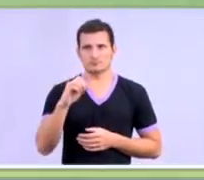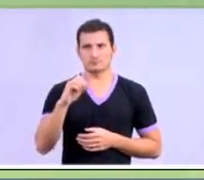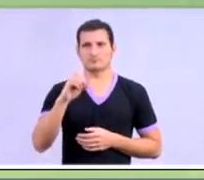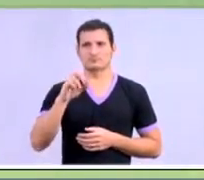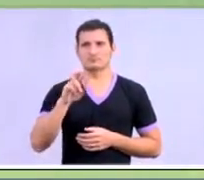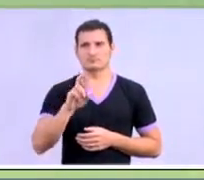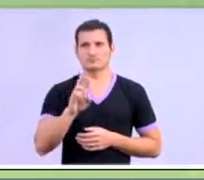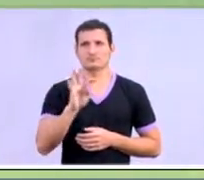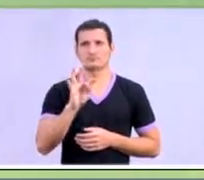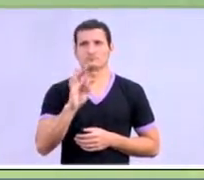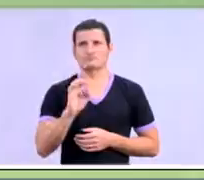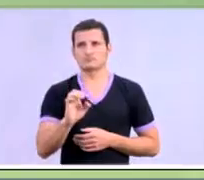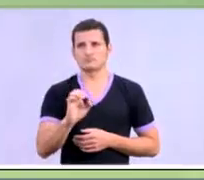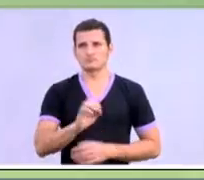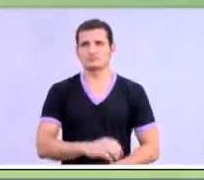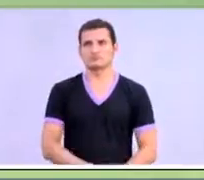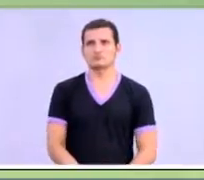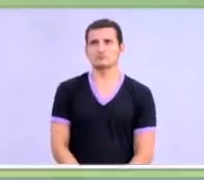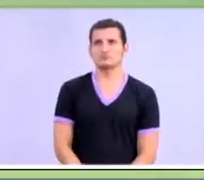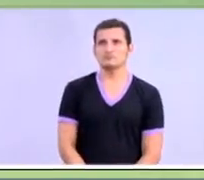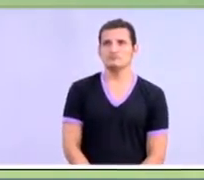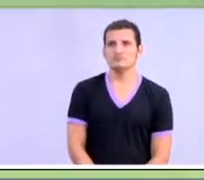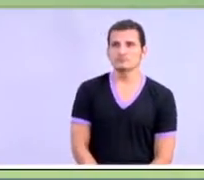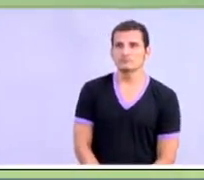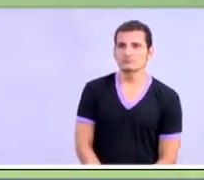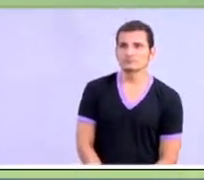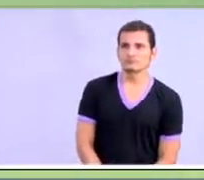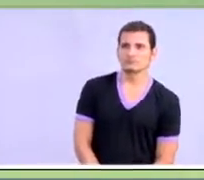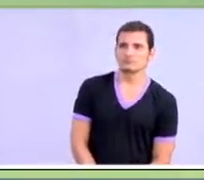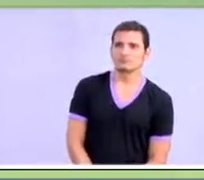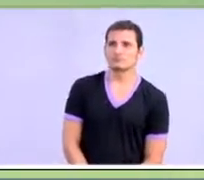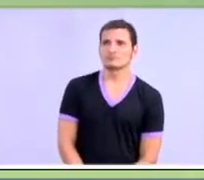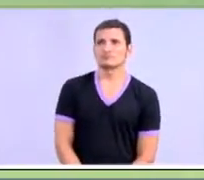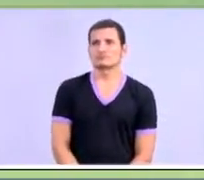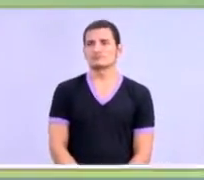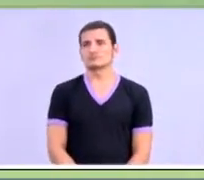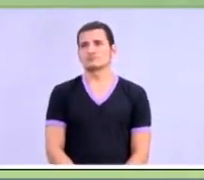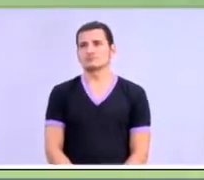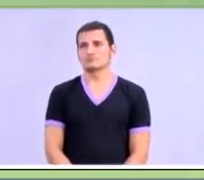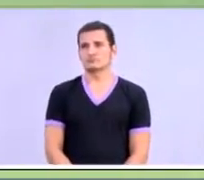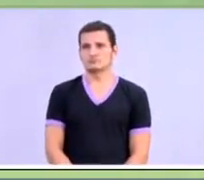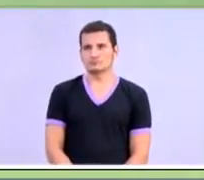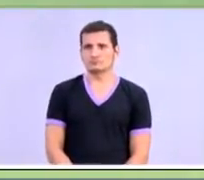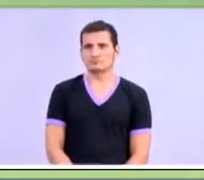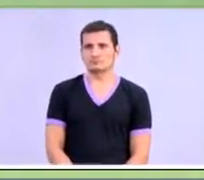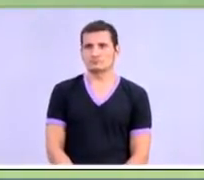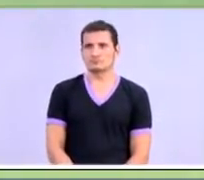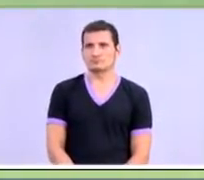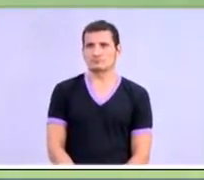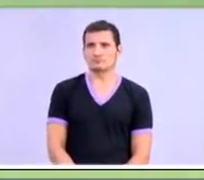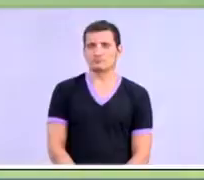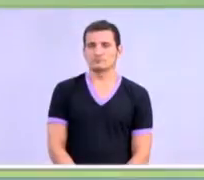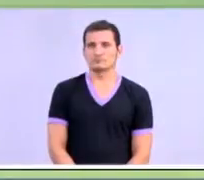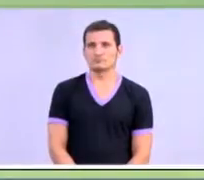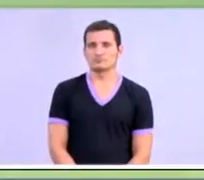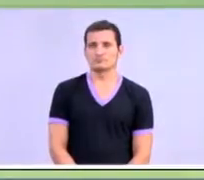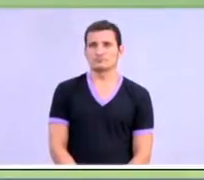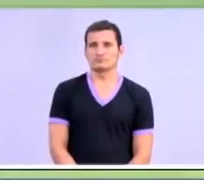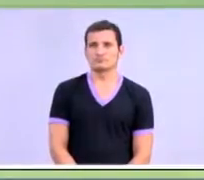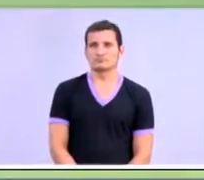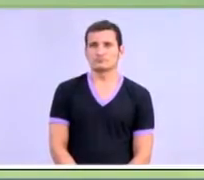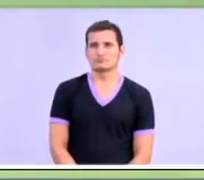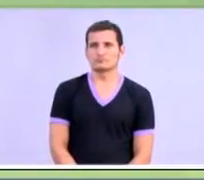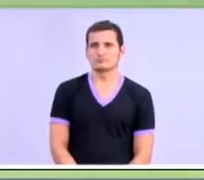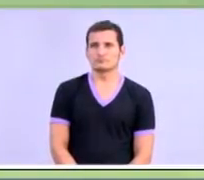Transmission Control Protocol, como o professor falou, é um protocolo confiável, né, que ele tem a confirmação